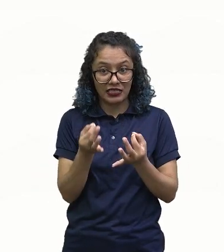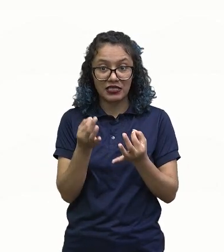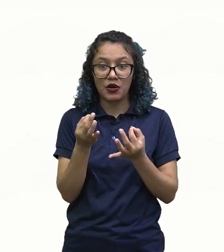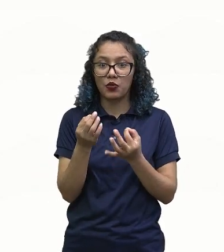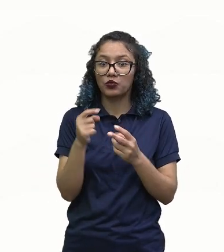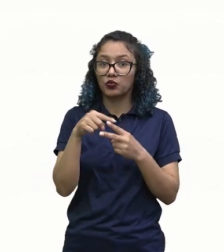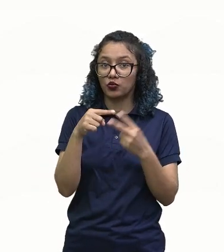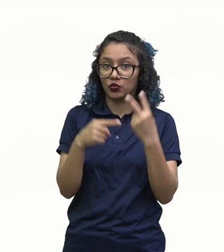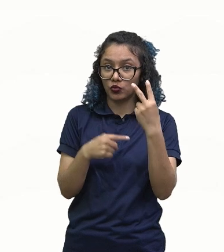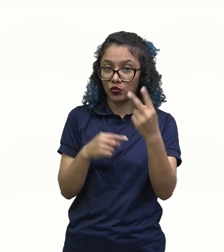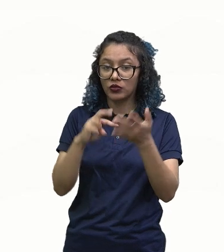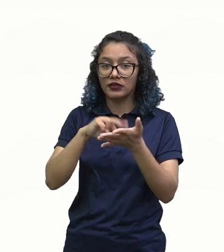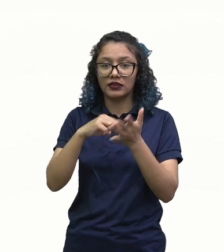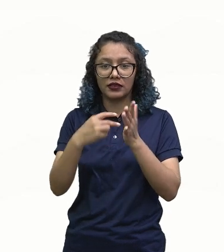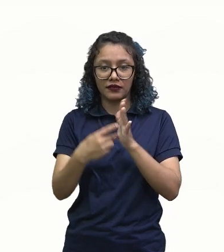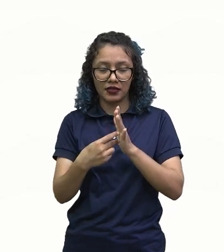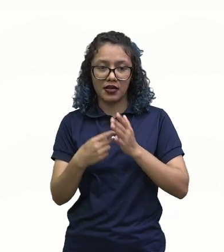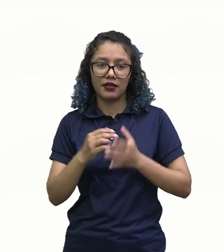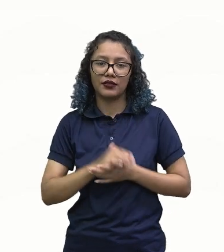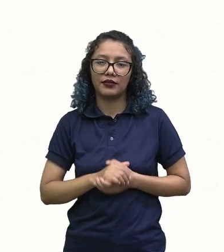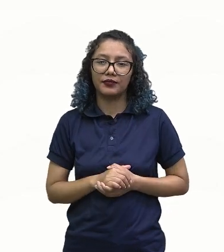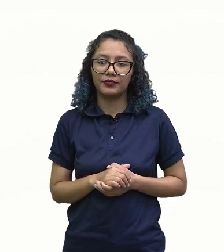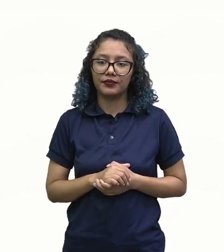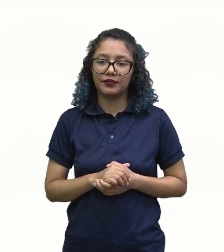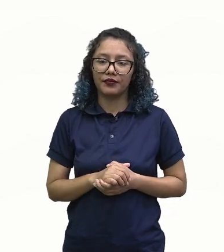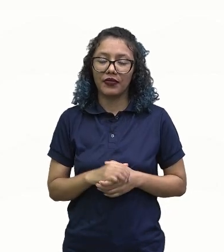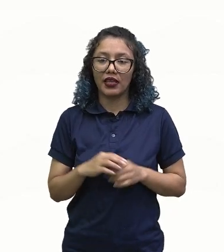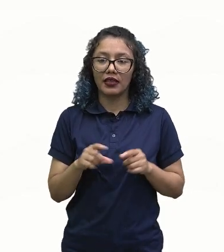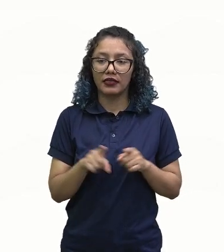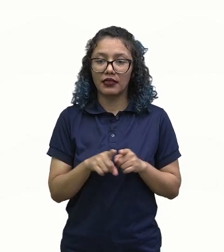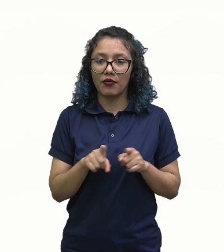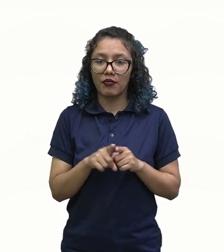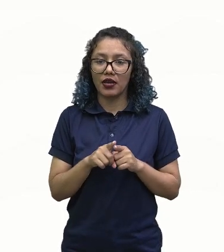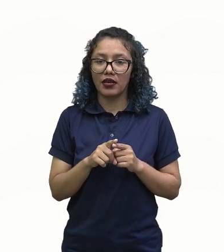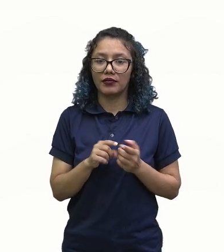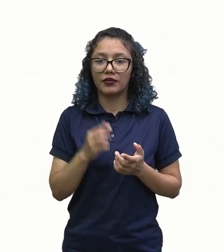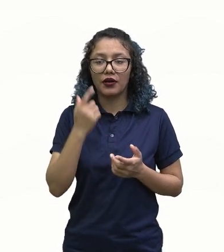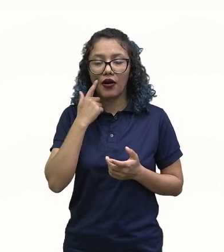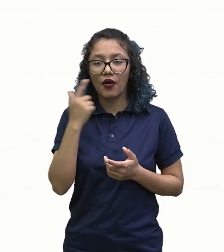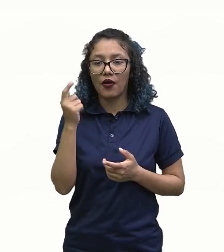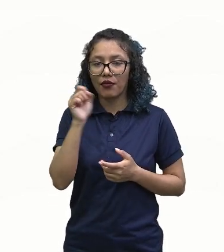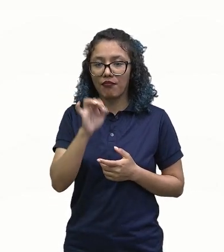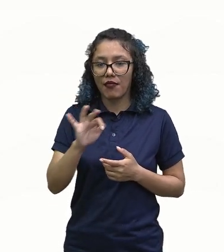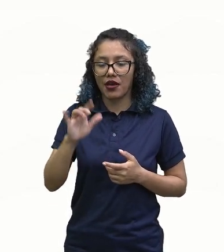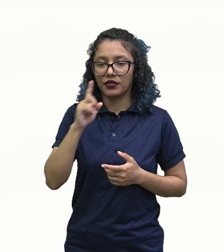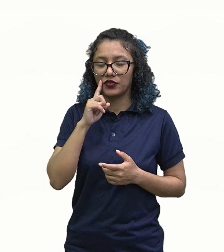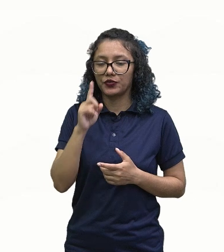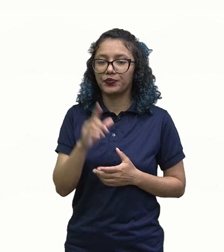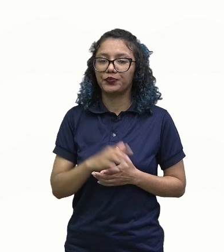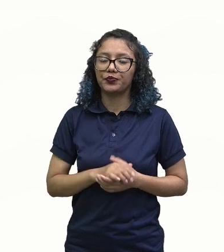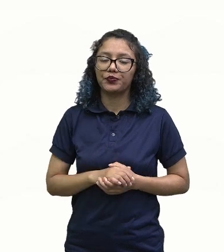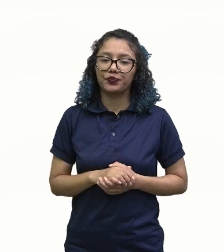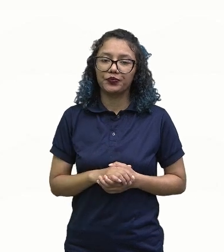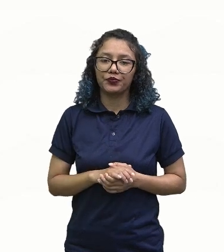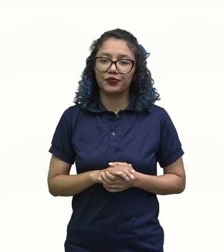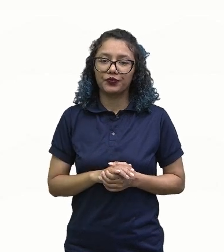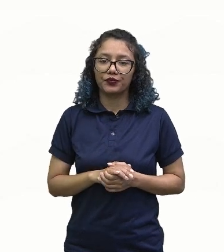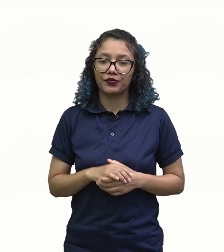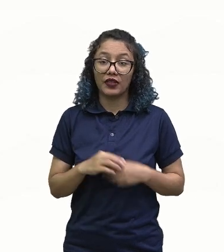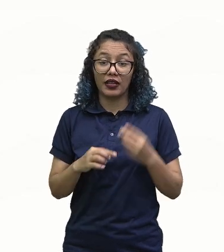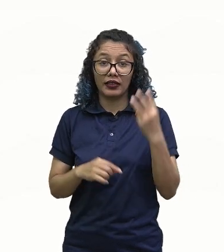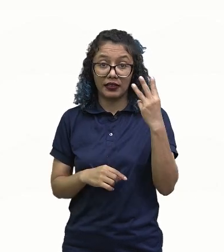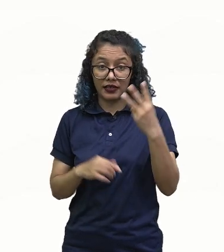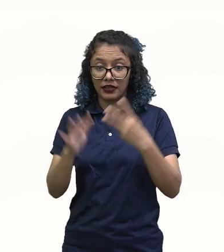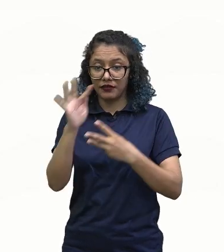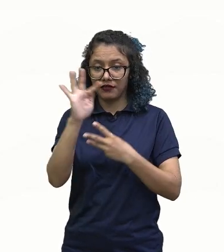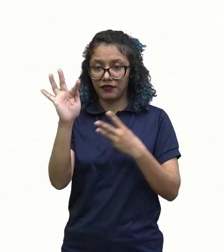dois sentidos. E aí nós temos aqui algumas figurinhas que eu trouxe para vocês, vejam bem. Nós temos 3 frases,